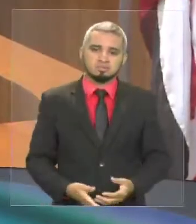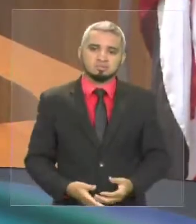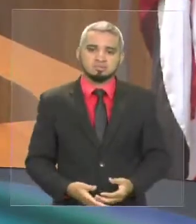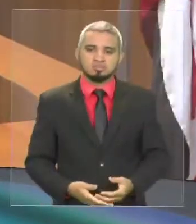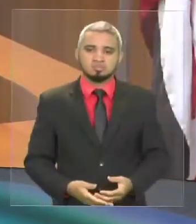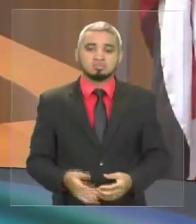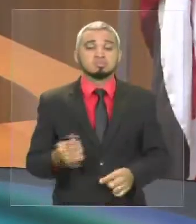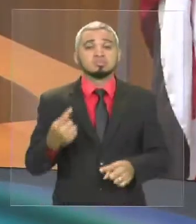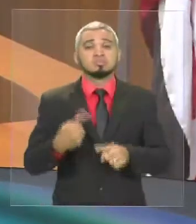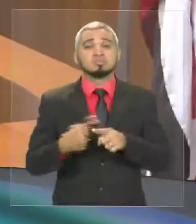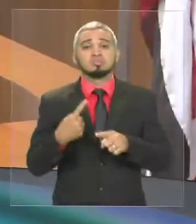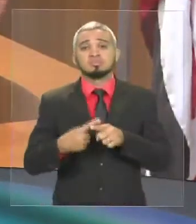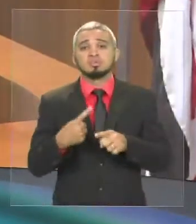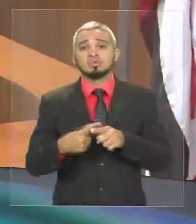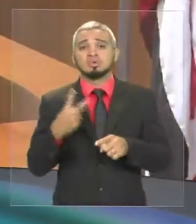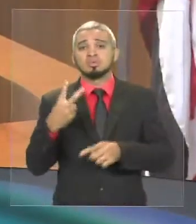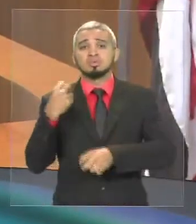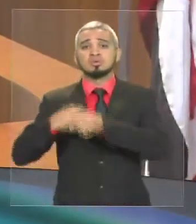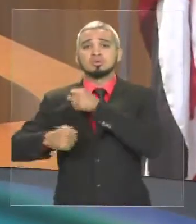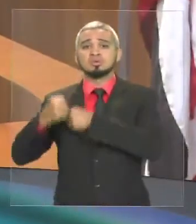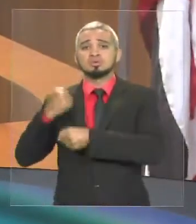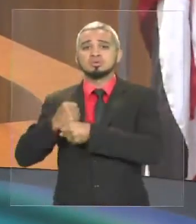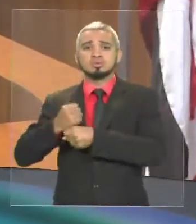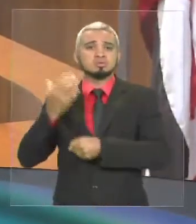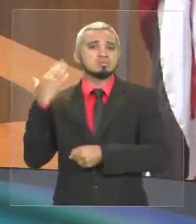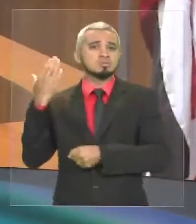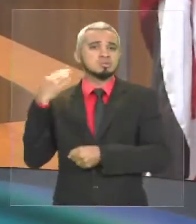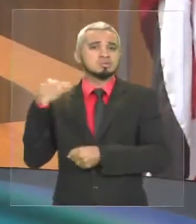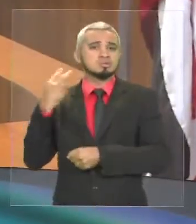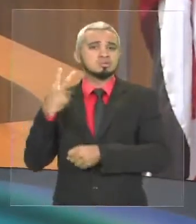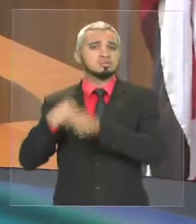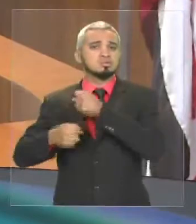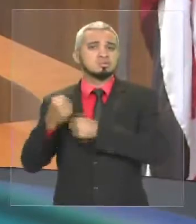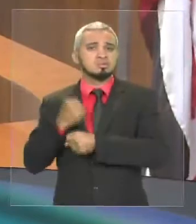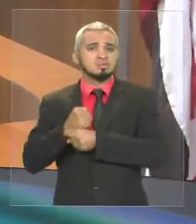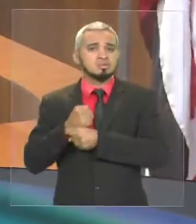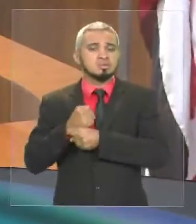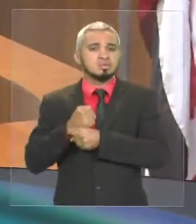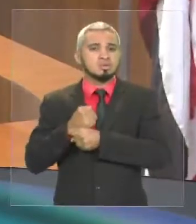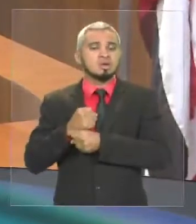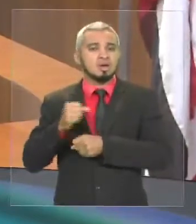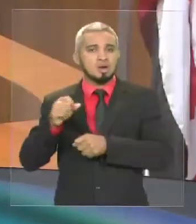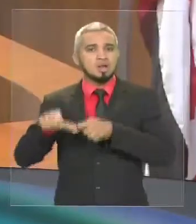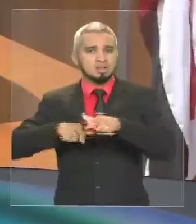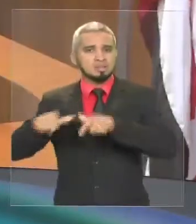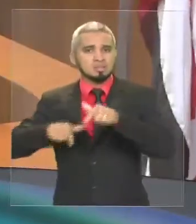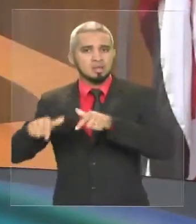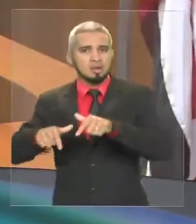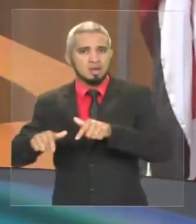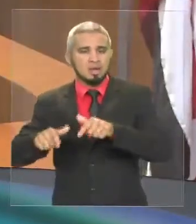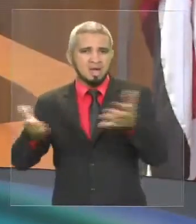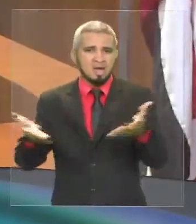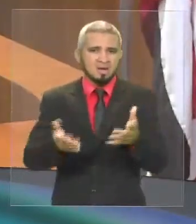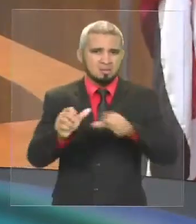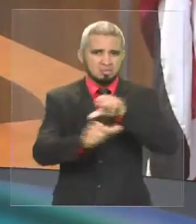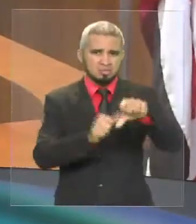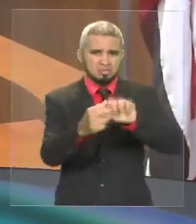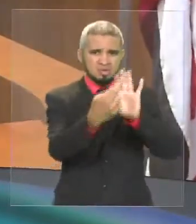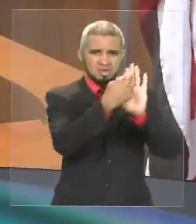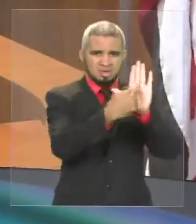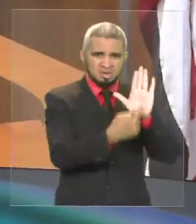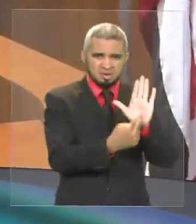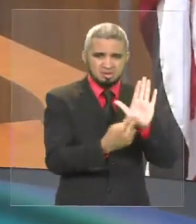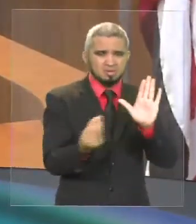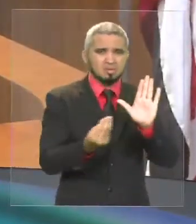Por que nos 2 anos que se passaram, deputado Hélito do Curso, o critério foi e agora o critério é outro. A bem da